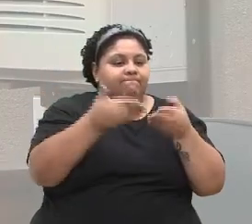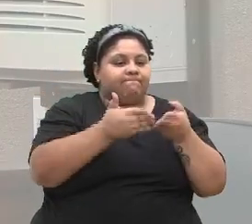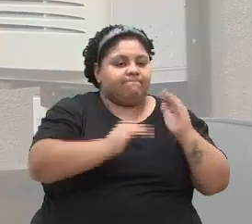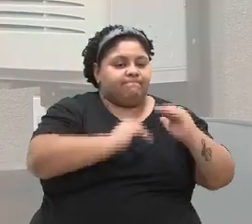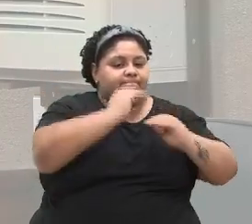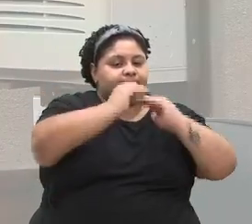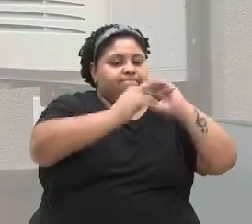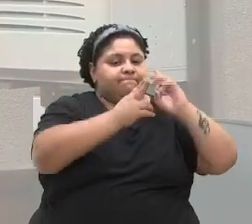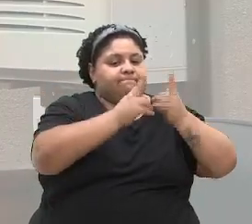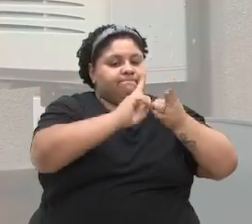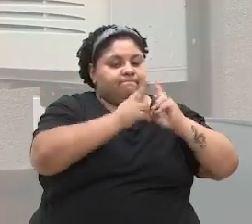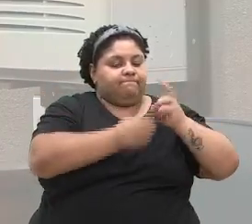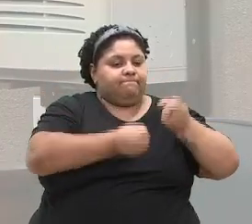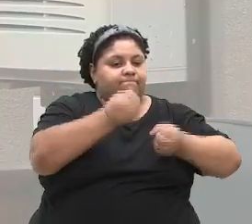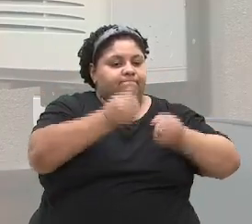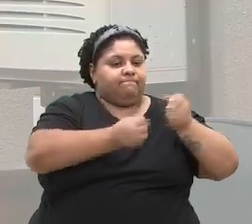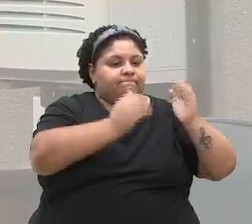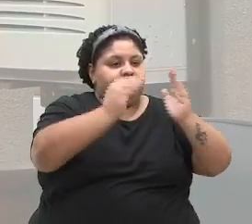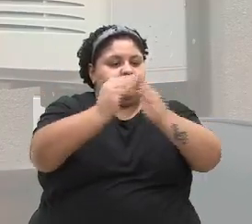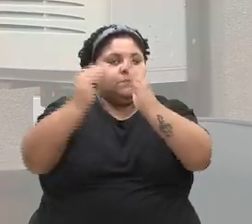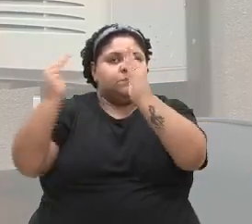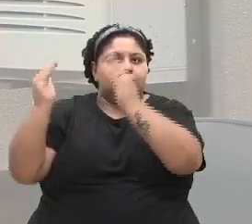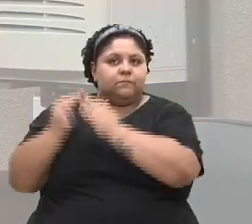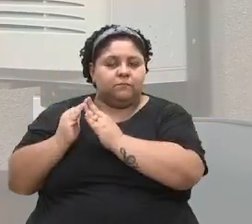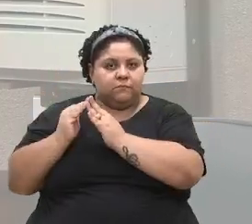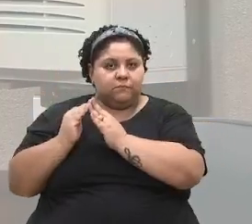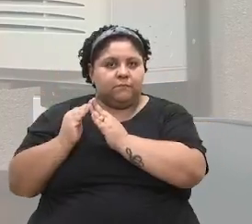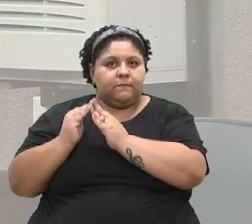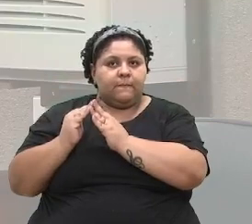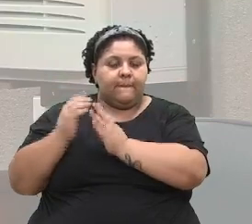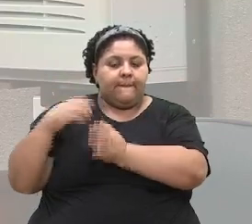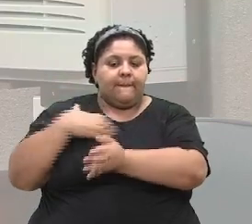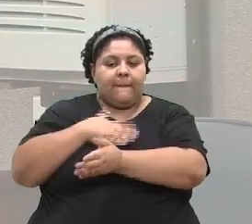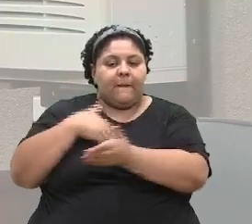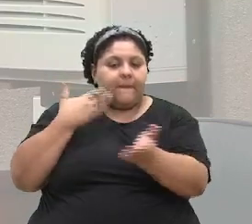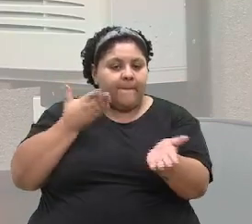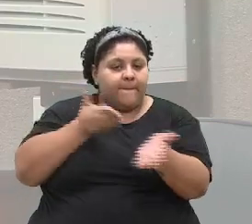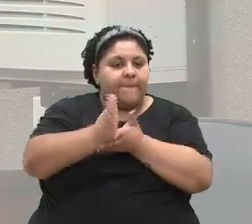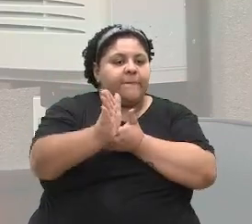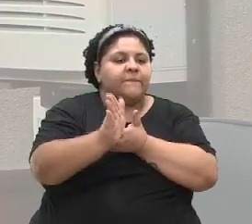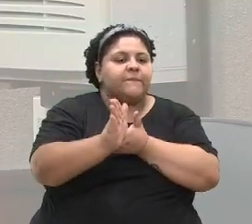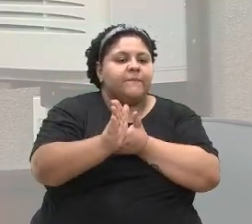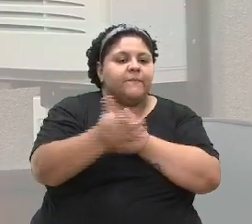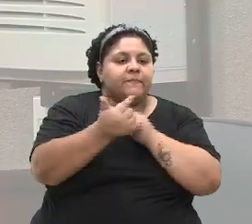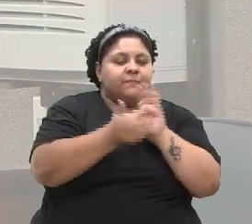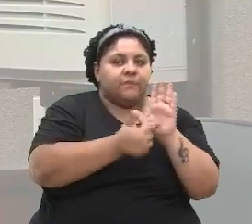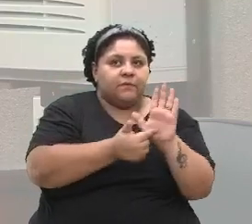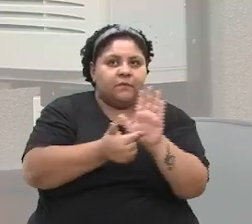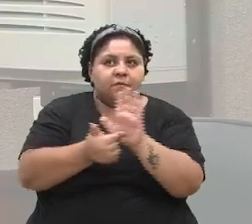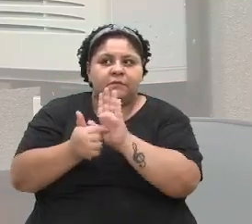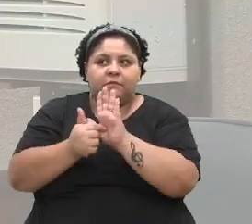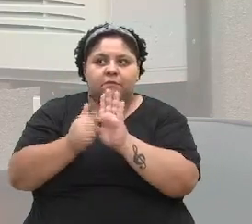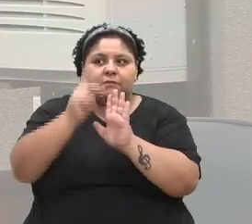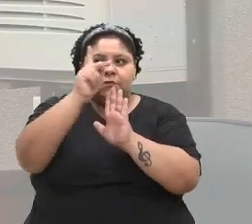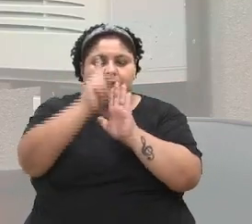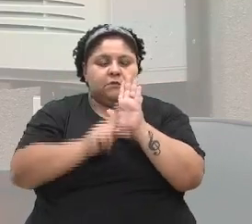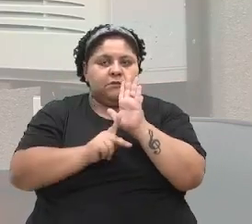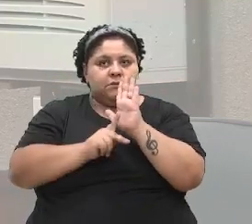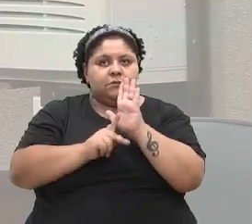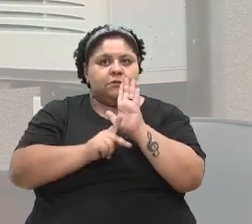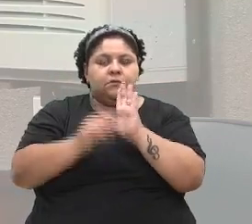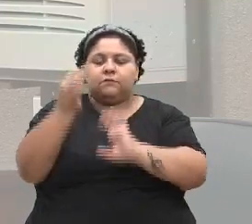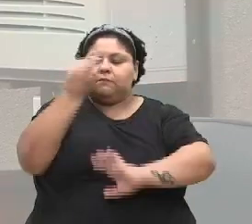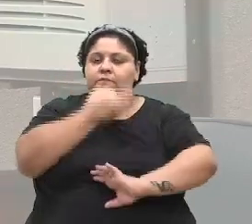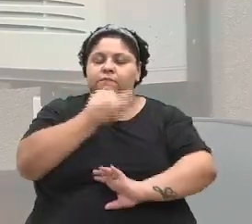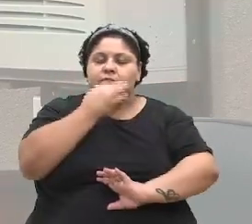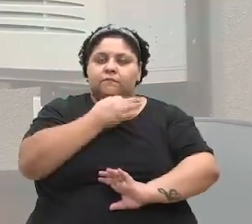Desenvolvimento Urbano, Transporte e Habitação se manifesta de forma favorável à apresentação do presente projeto. Caxias do